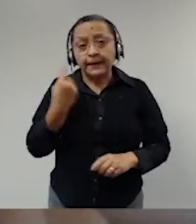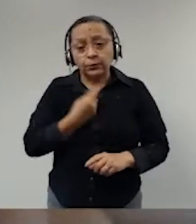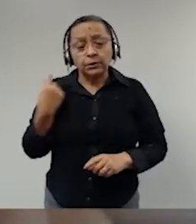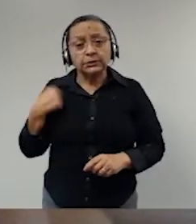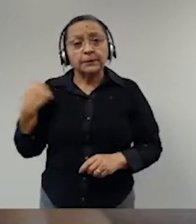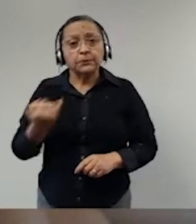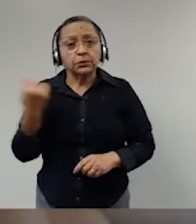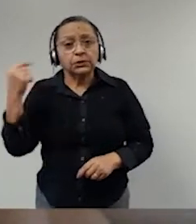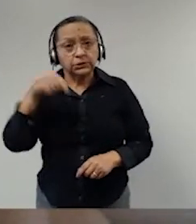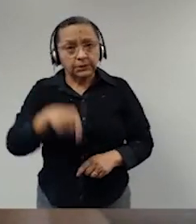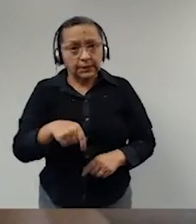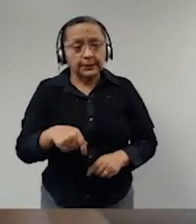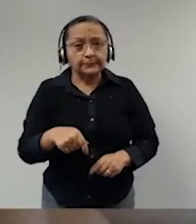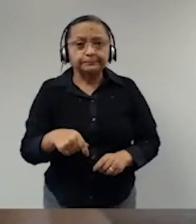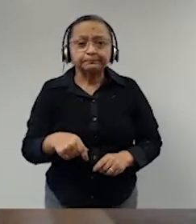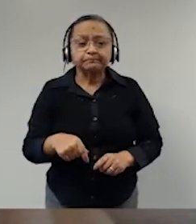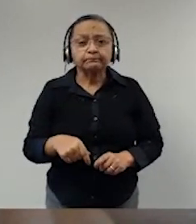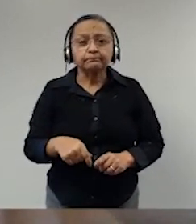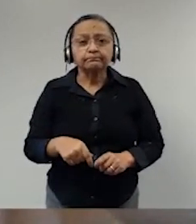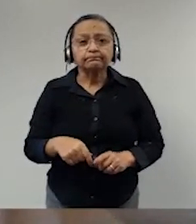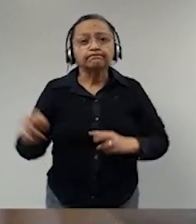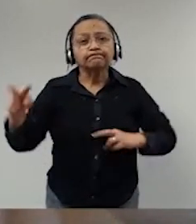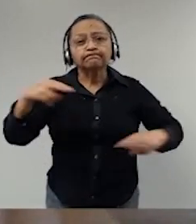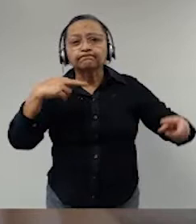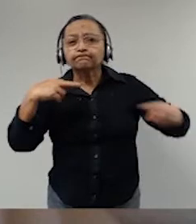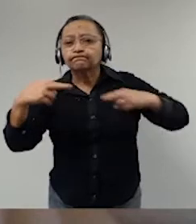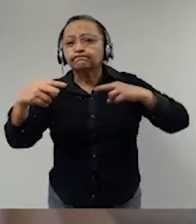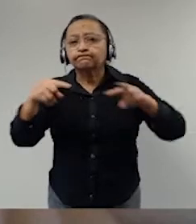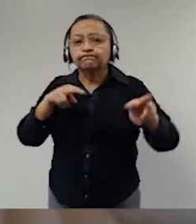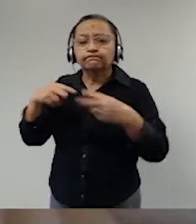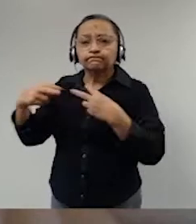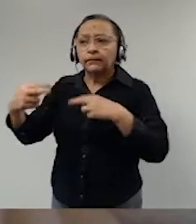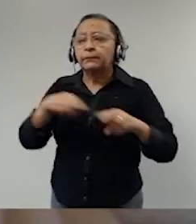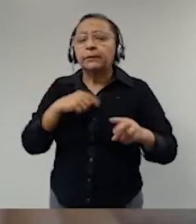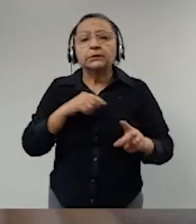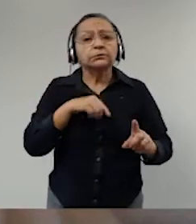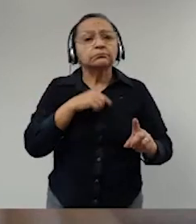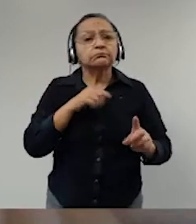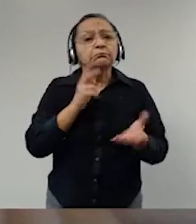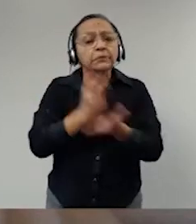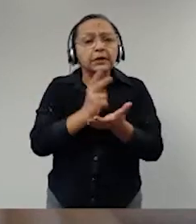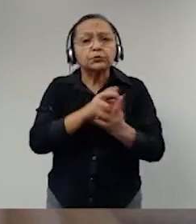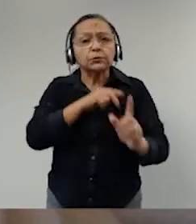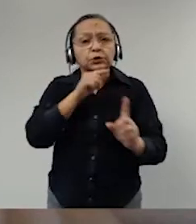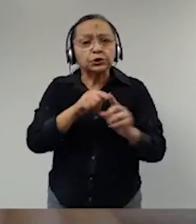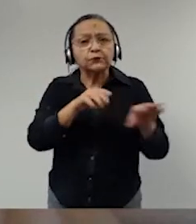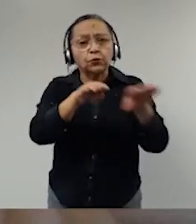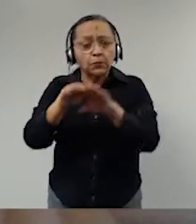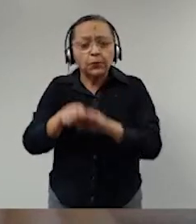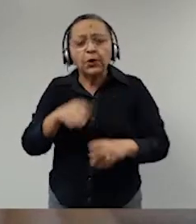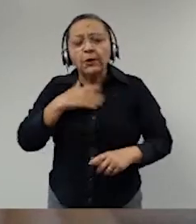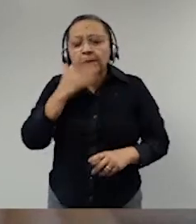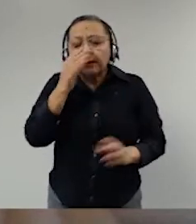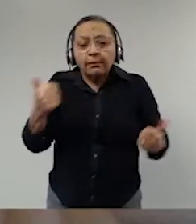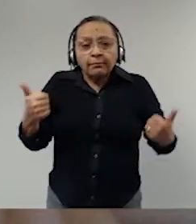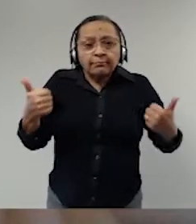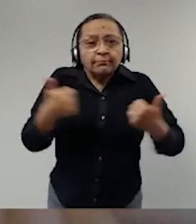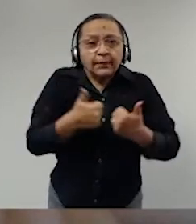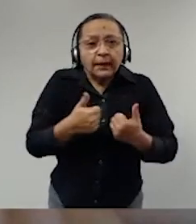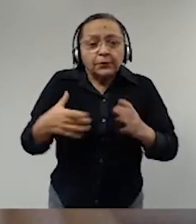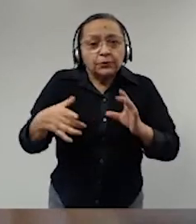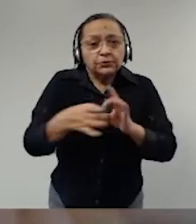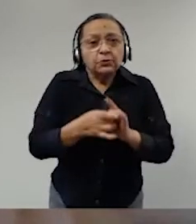aqui cruzando esses olhares sobre esse mesmo ponto comum, que eu acho que produz uma aproximação extremamente